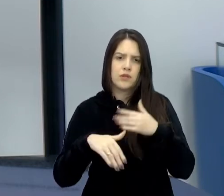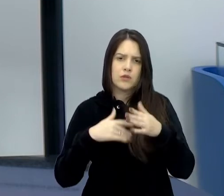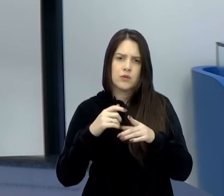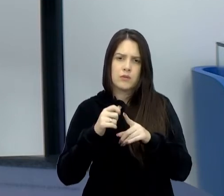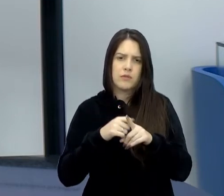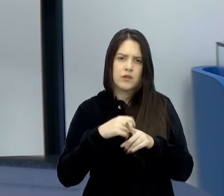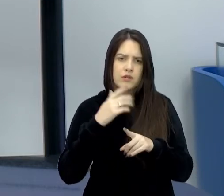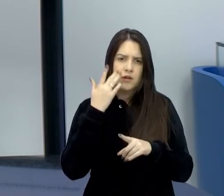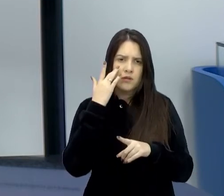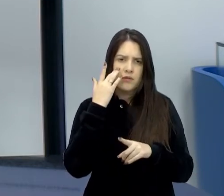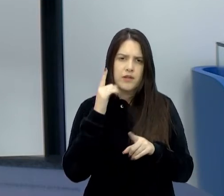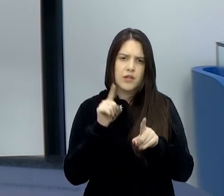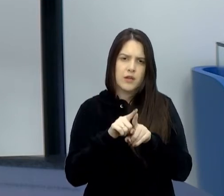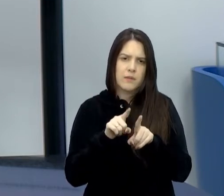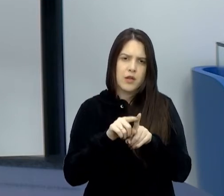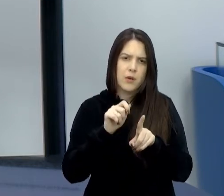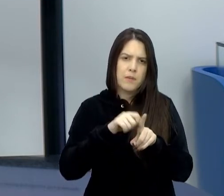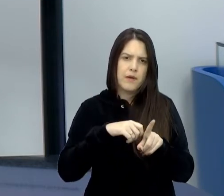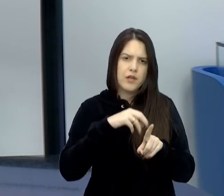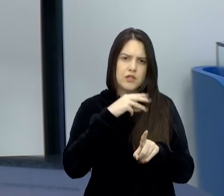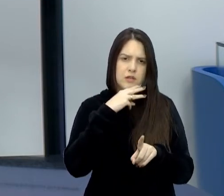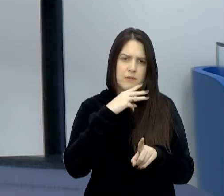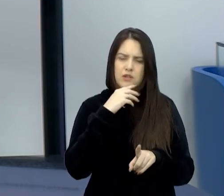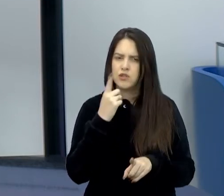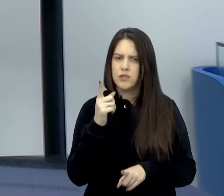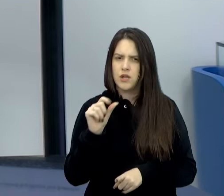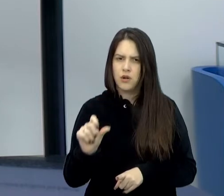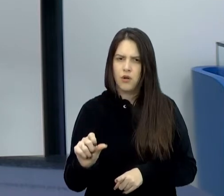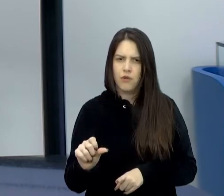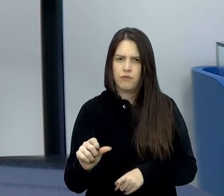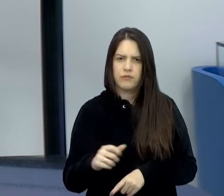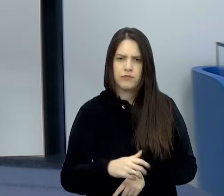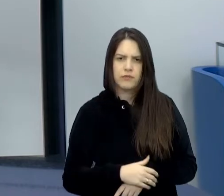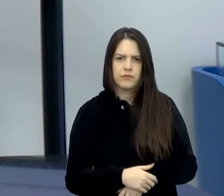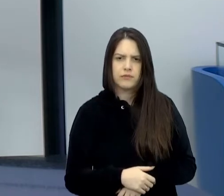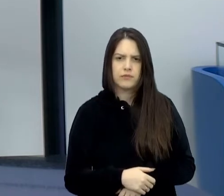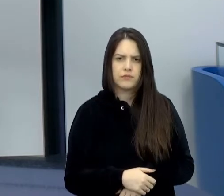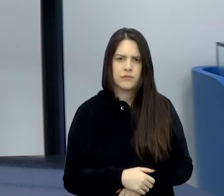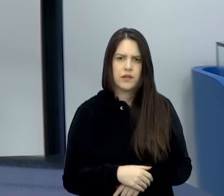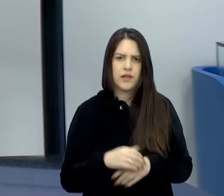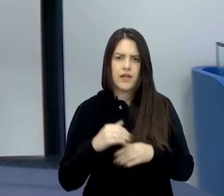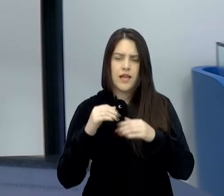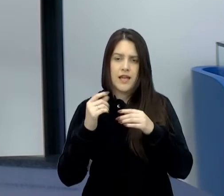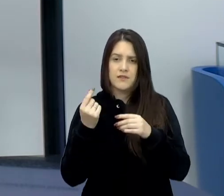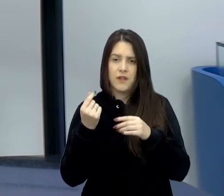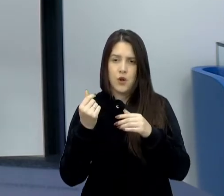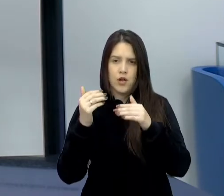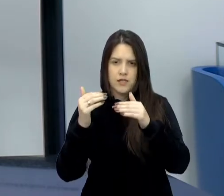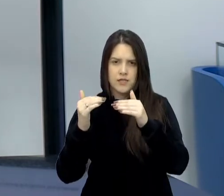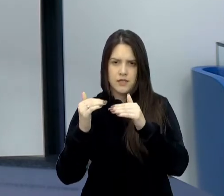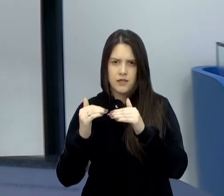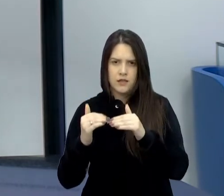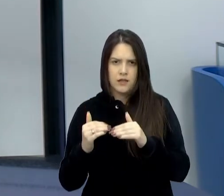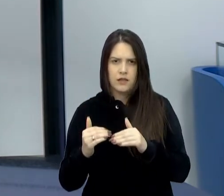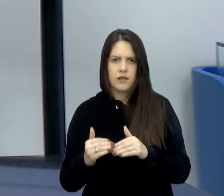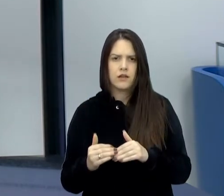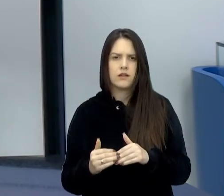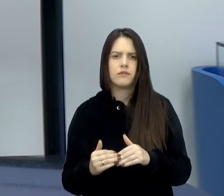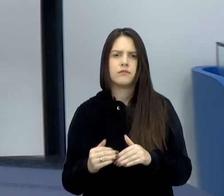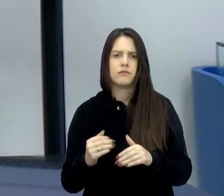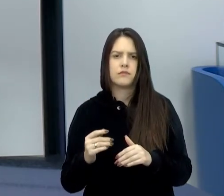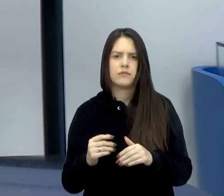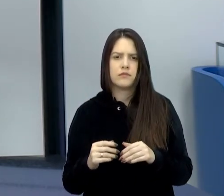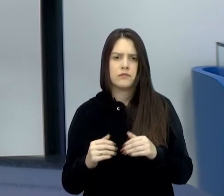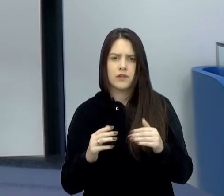fevereiro e no mês de março foi utilizado 19. Esses valores aqui, ó, são valores da própria DAE,